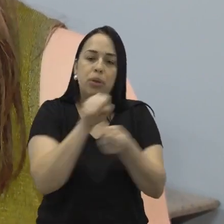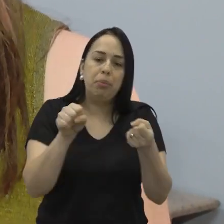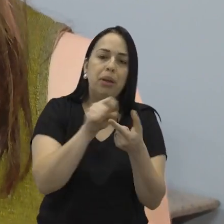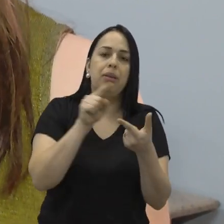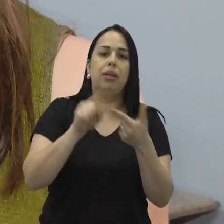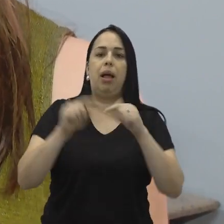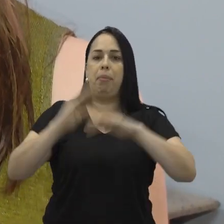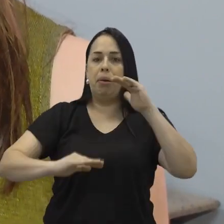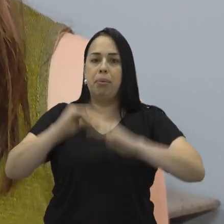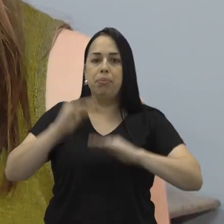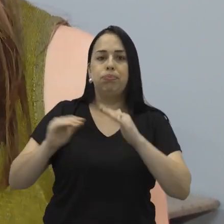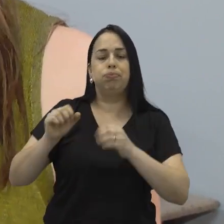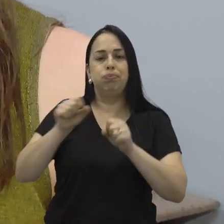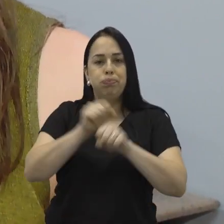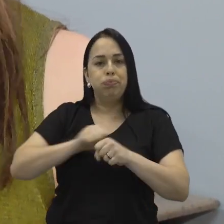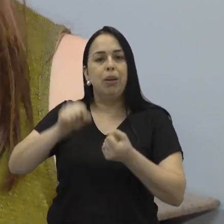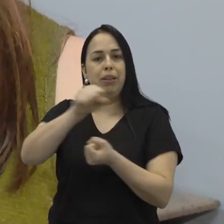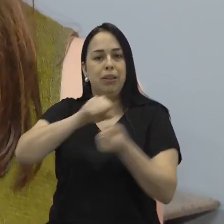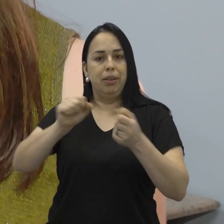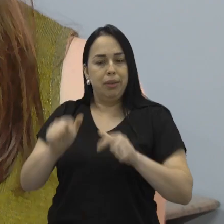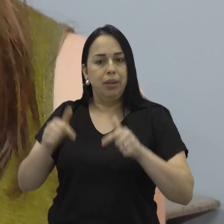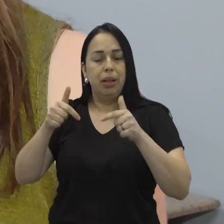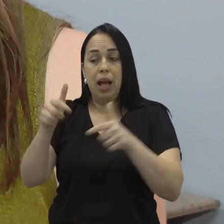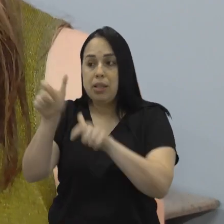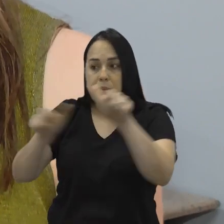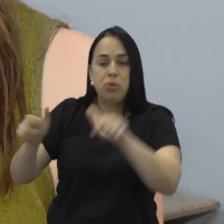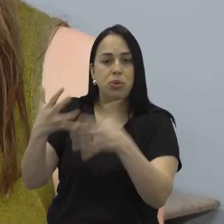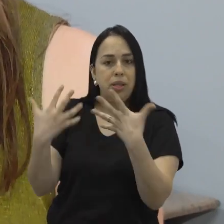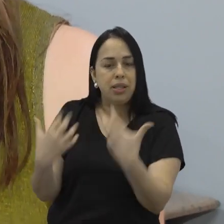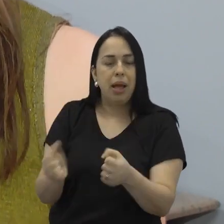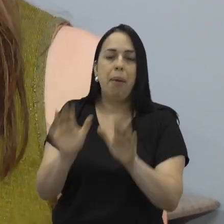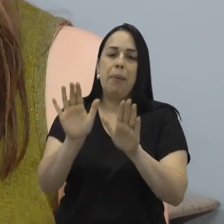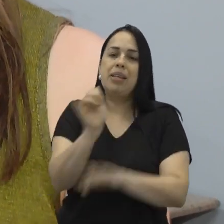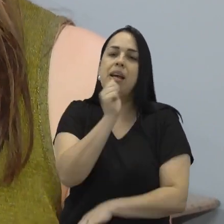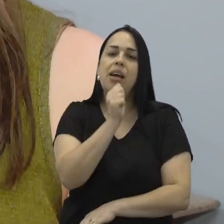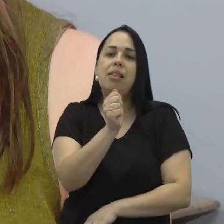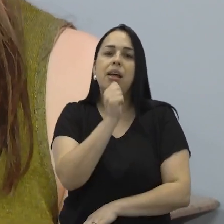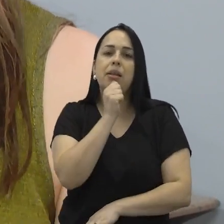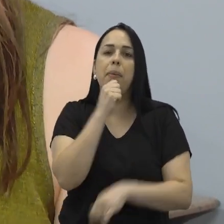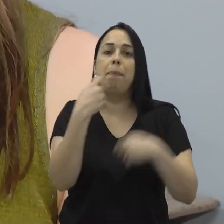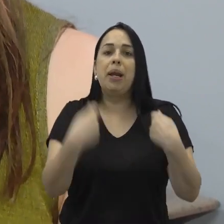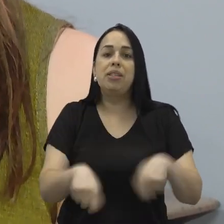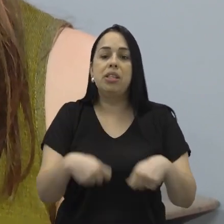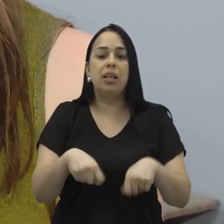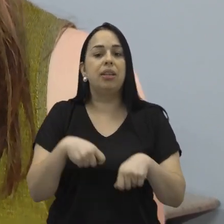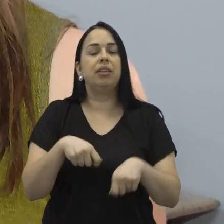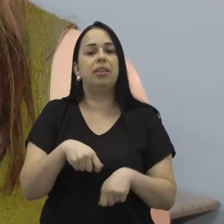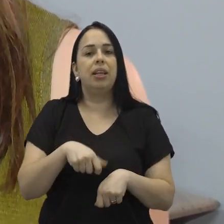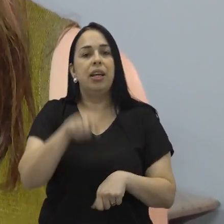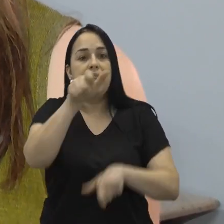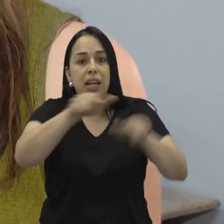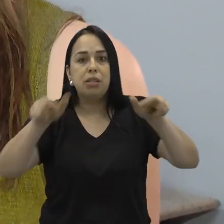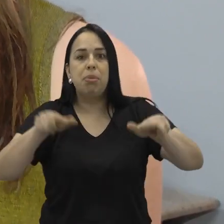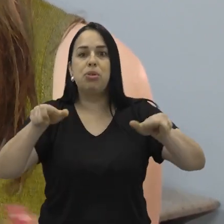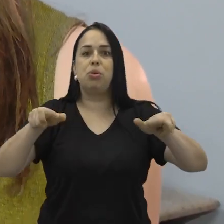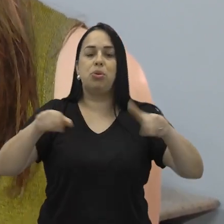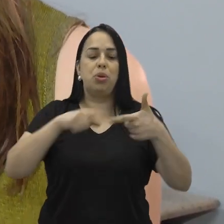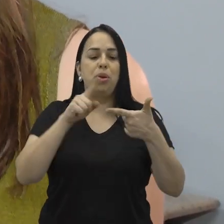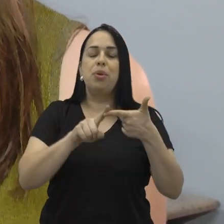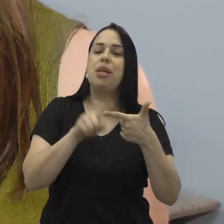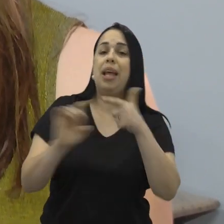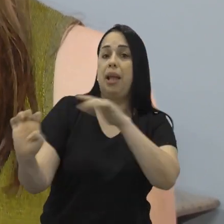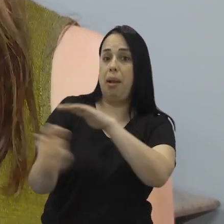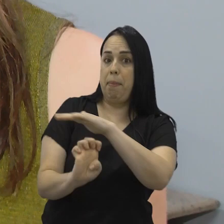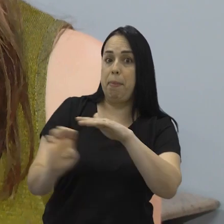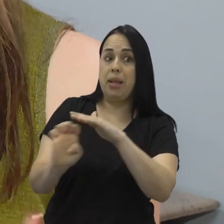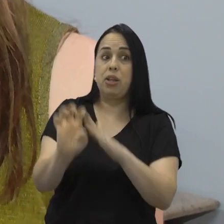à sustentabilidade. As práticas sustentáveis estão sendo cada vez mais adotadas, mas a gente ainda precisa que um maior